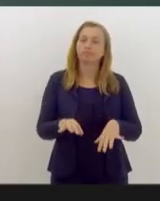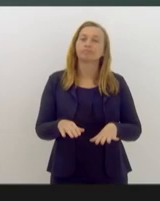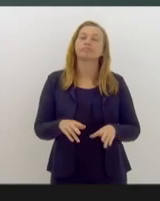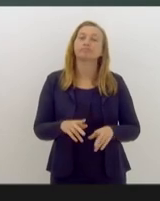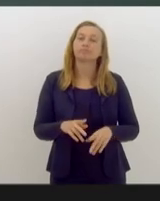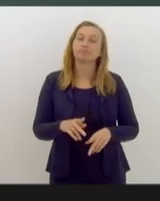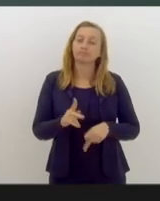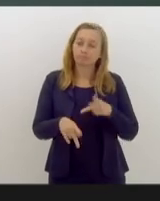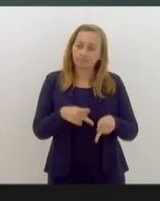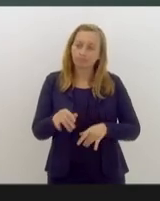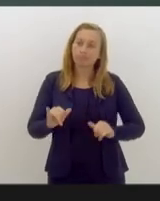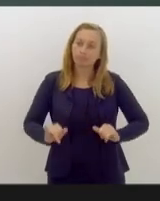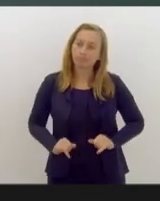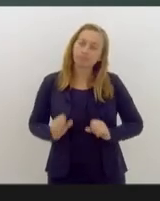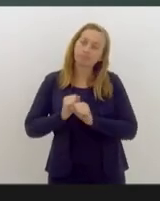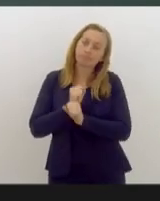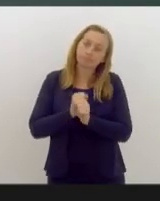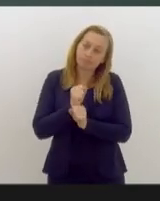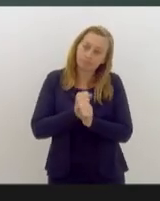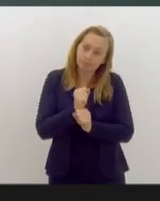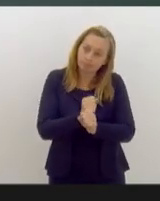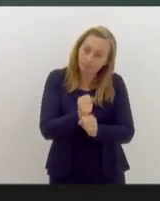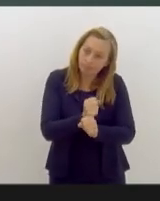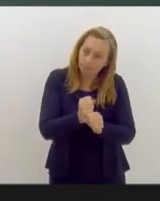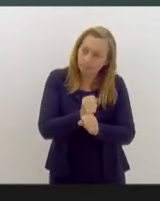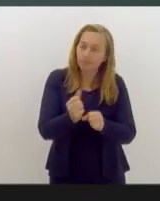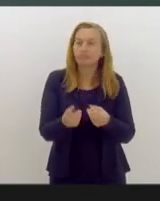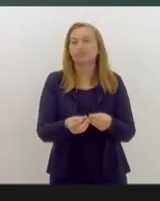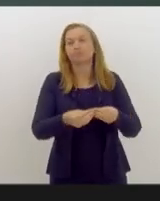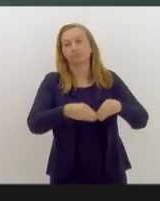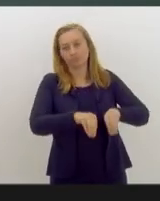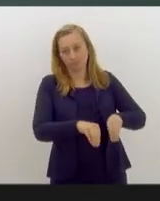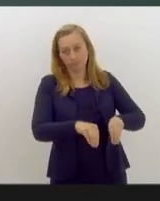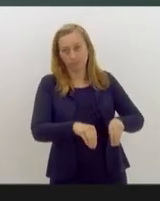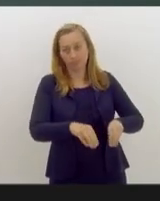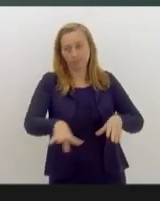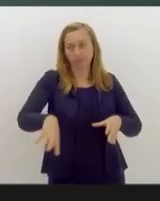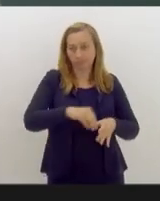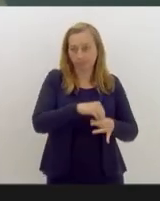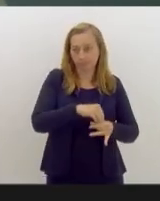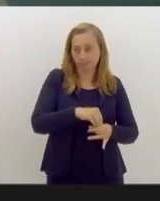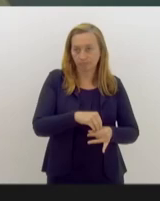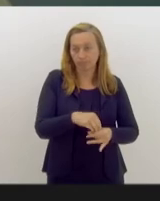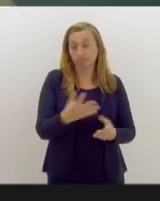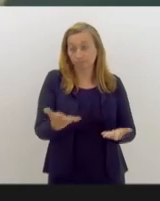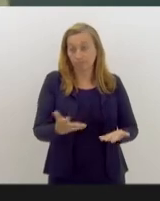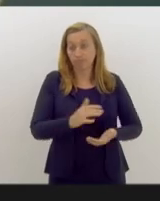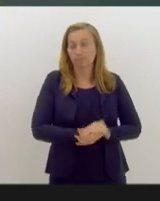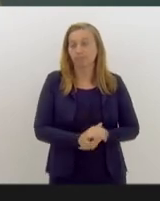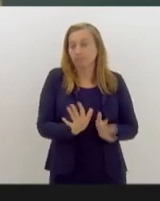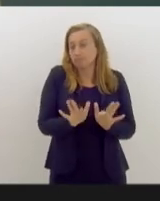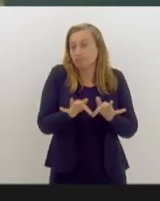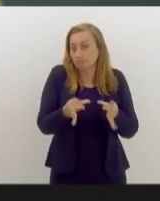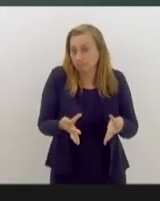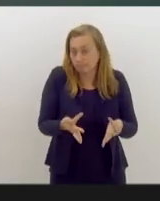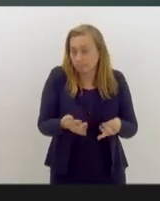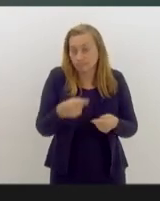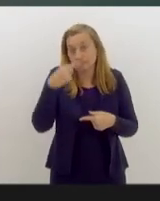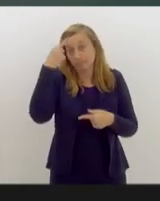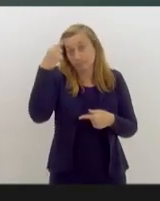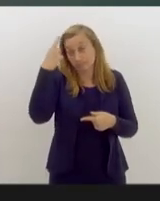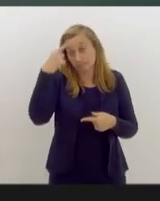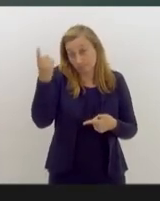por muitos anos as consequências desta implantação. Estão simplesmente